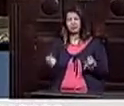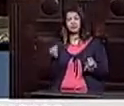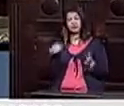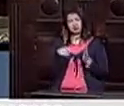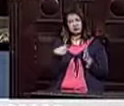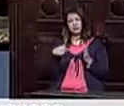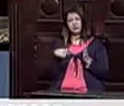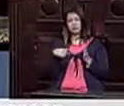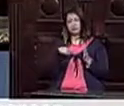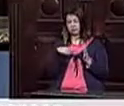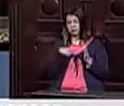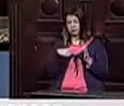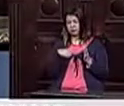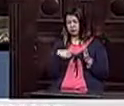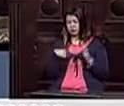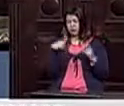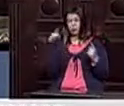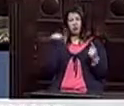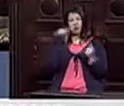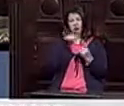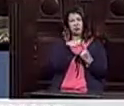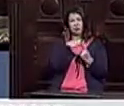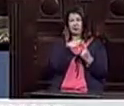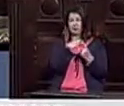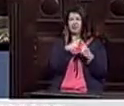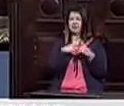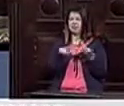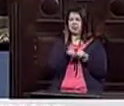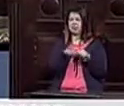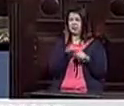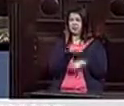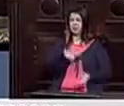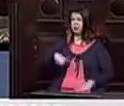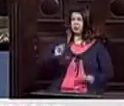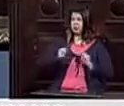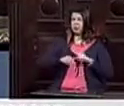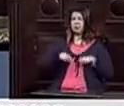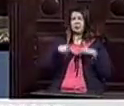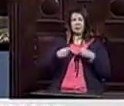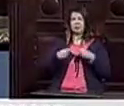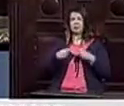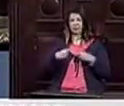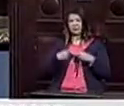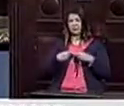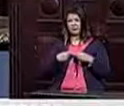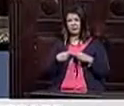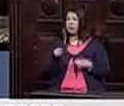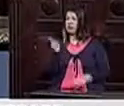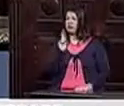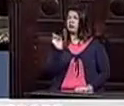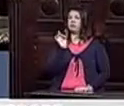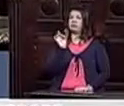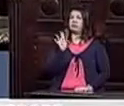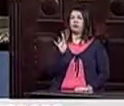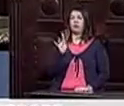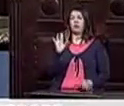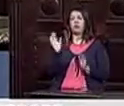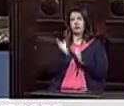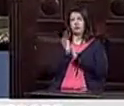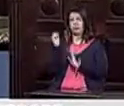é de um alcance que a gente está batalhando há algum tempo. Não só a bancada do